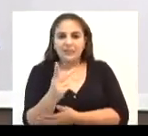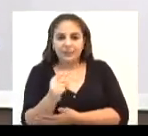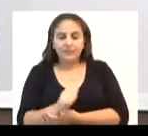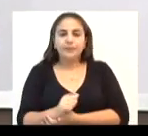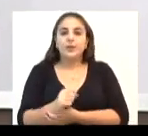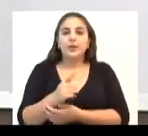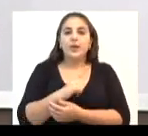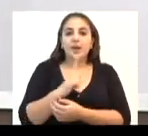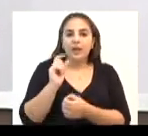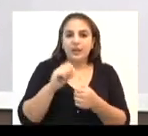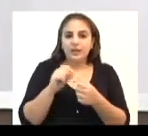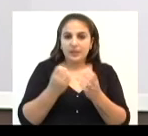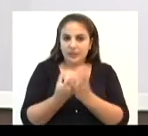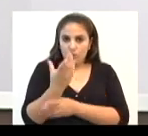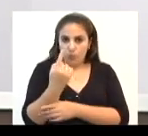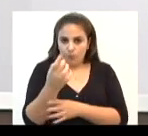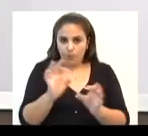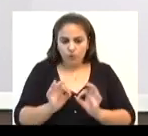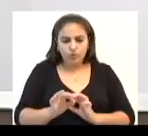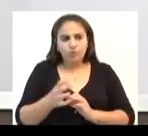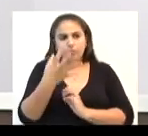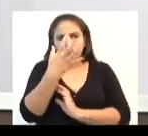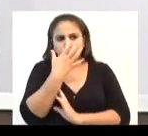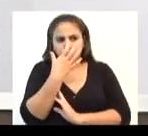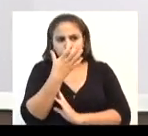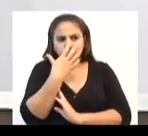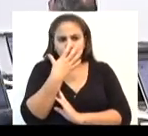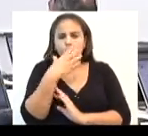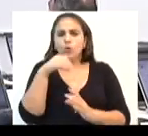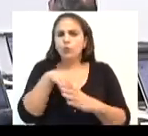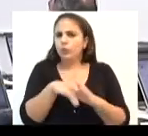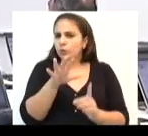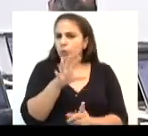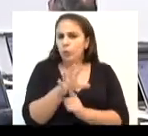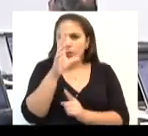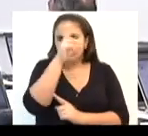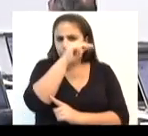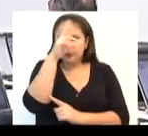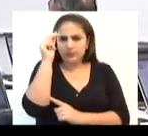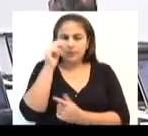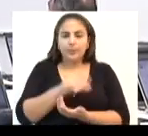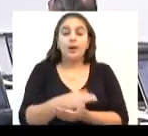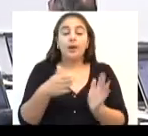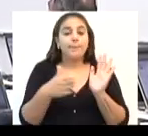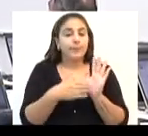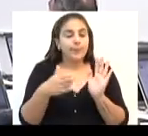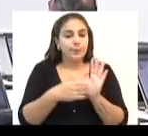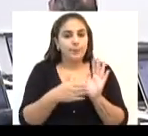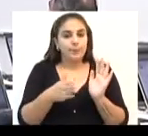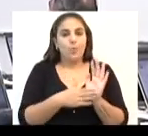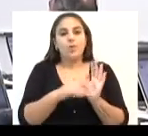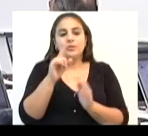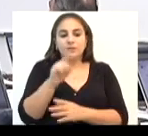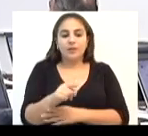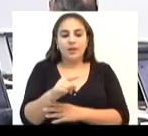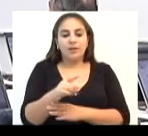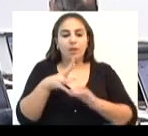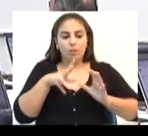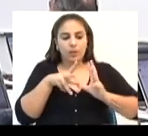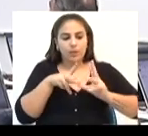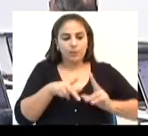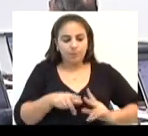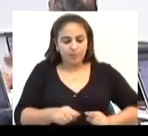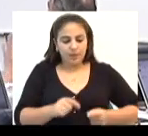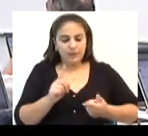projetos rejeitados, diz ter ficado surpreso com o veto. A proposta tratava sobre os procedimentos de limpeza,